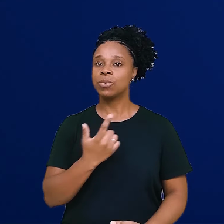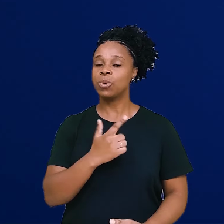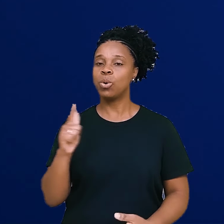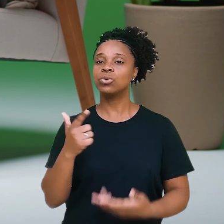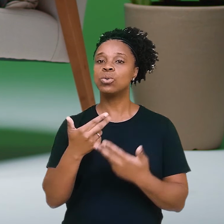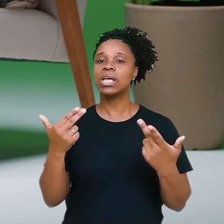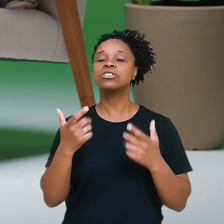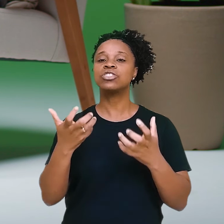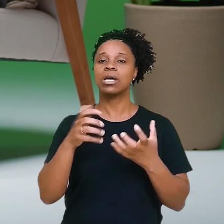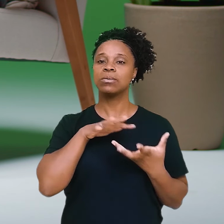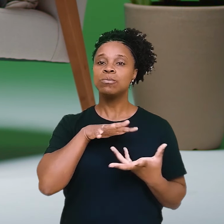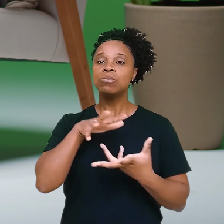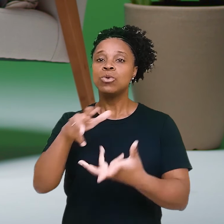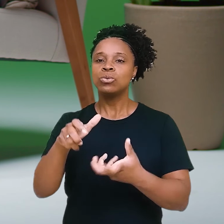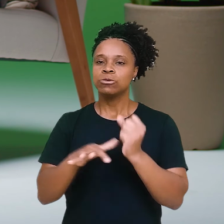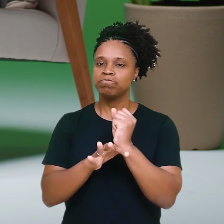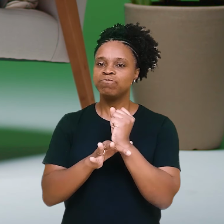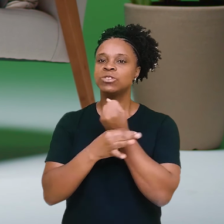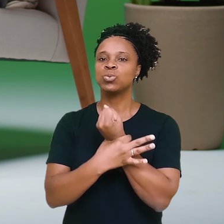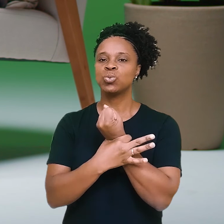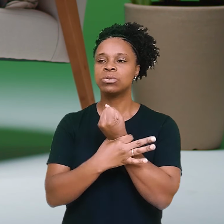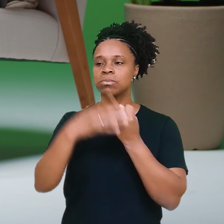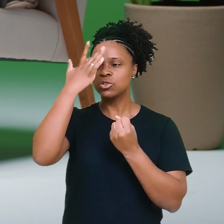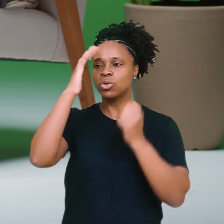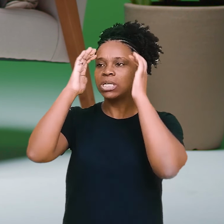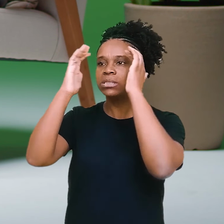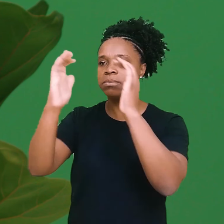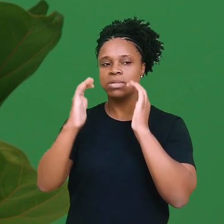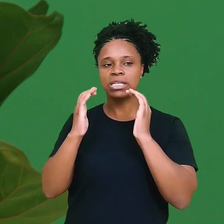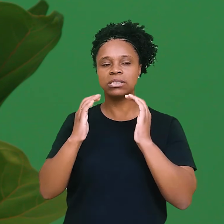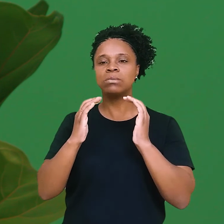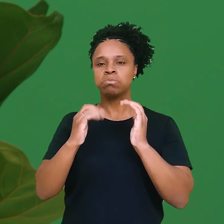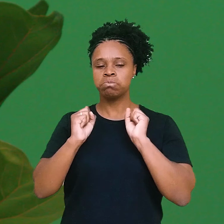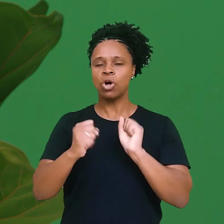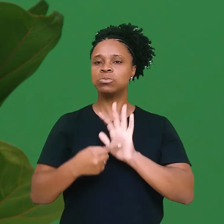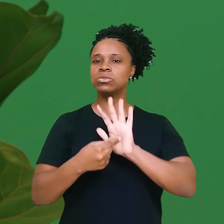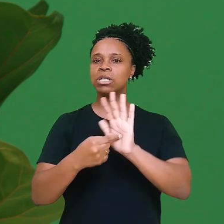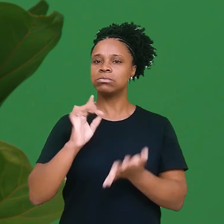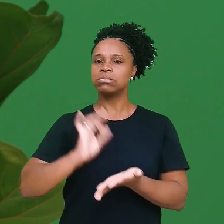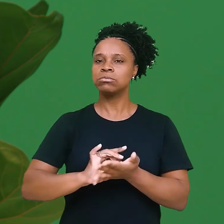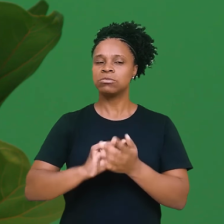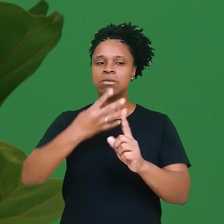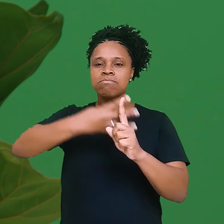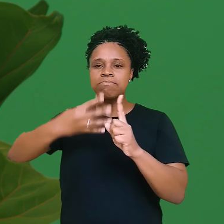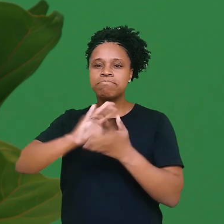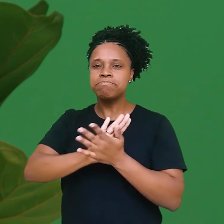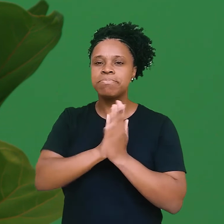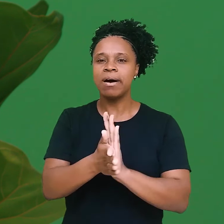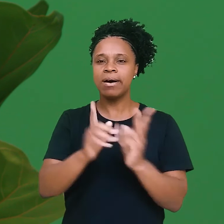Mundo seguro, onde as pessoas possam ser respeitadas, ser quem elas são, onde não exista